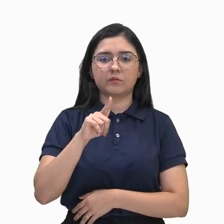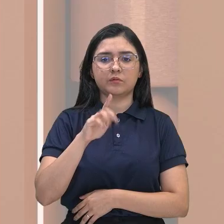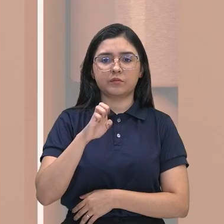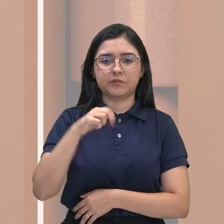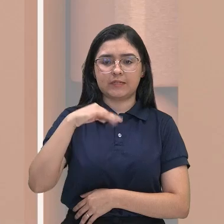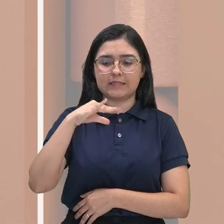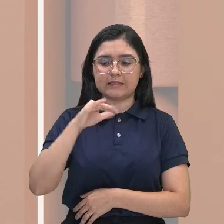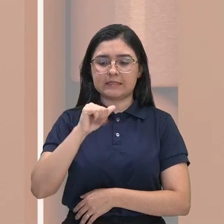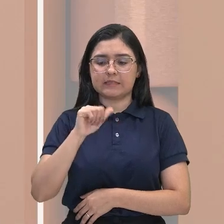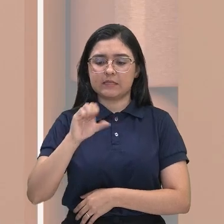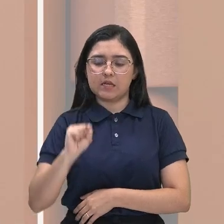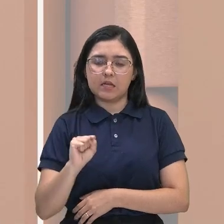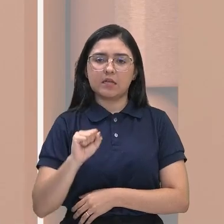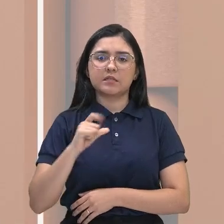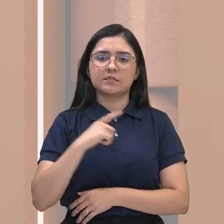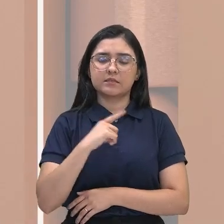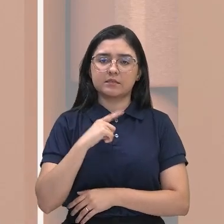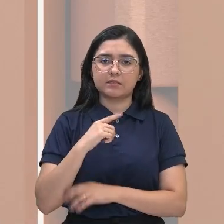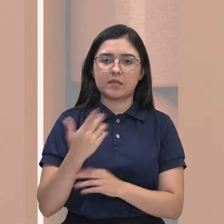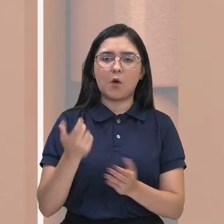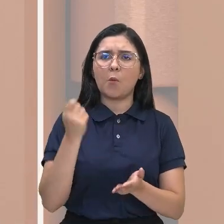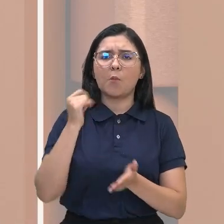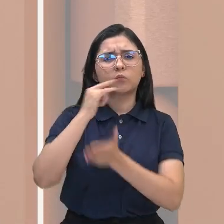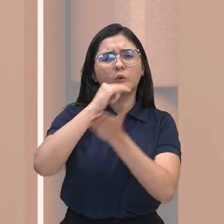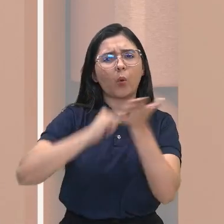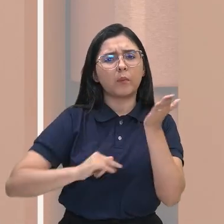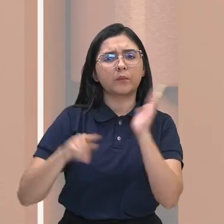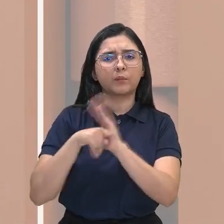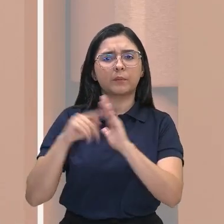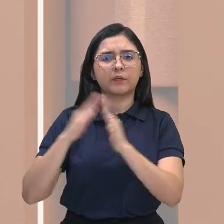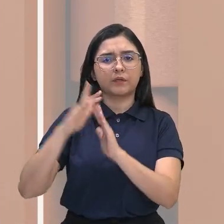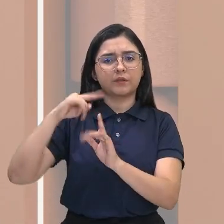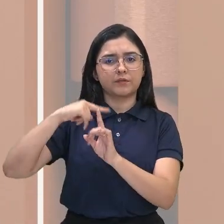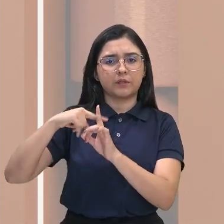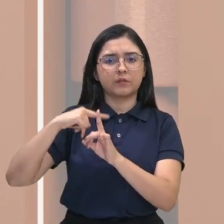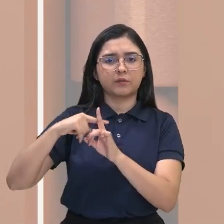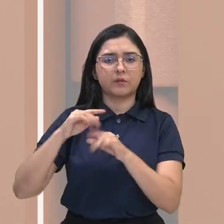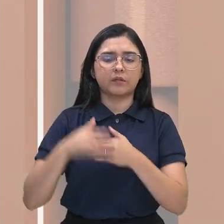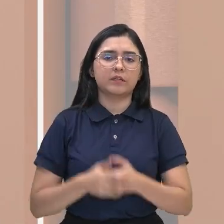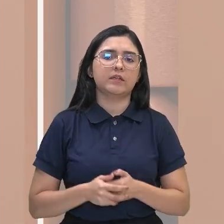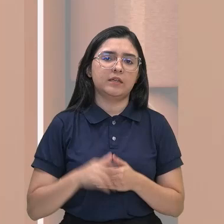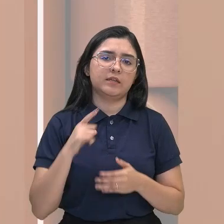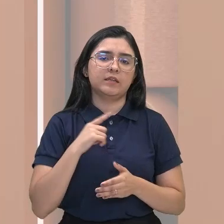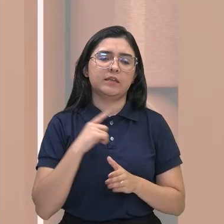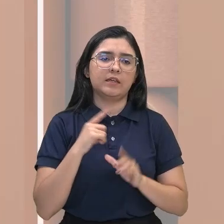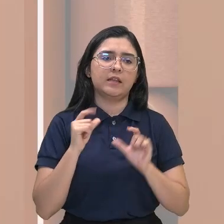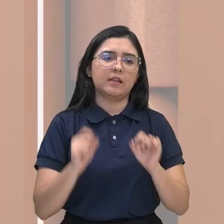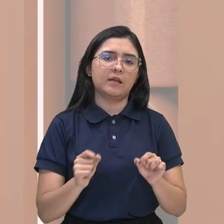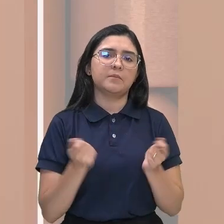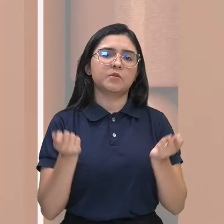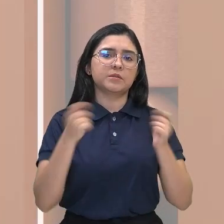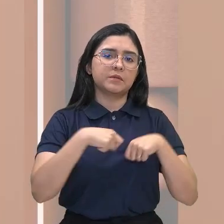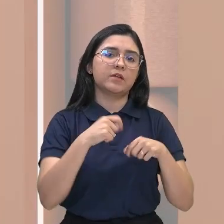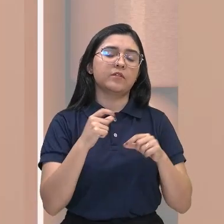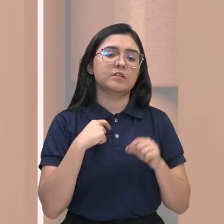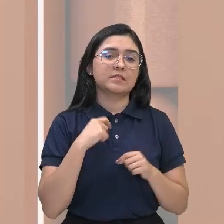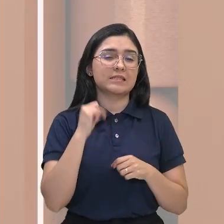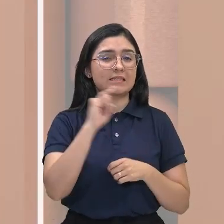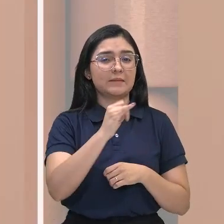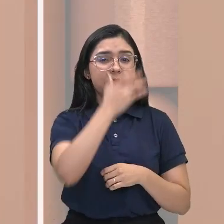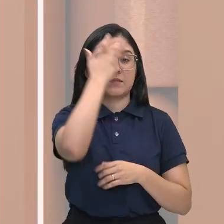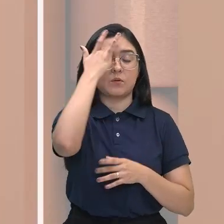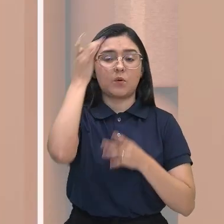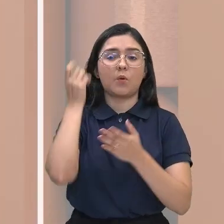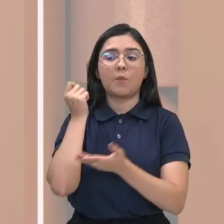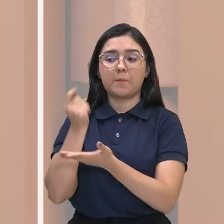que davam ao portador desse papel justamente o perdão de seus pecados. As indulgências era algo muito